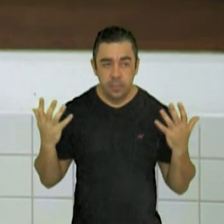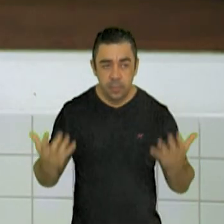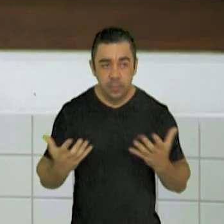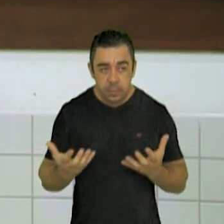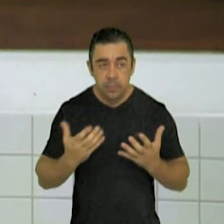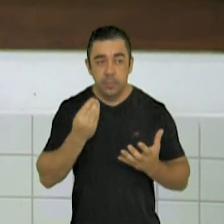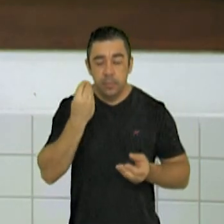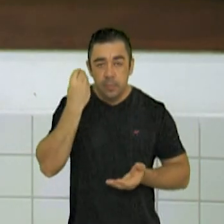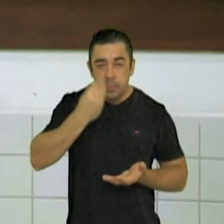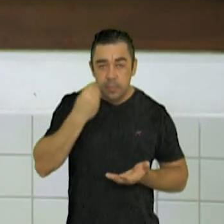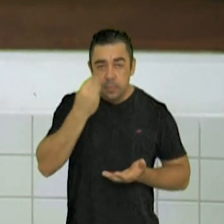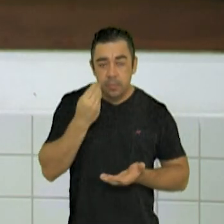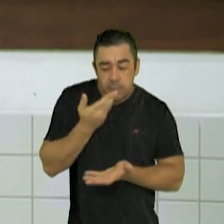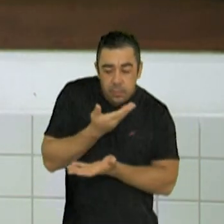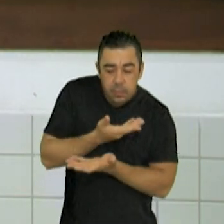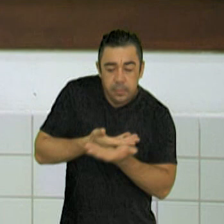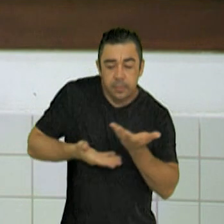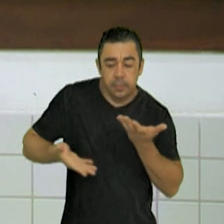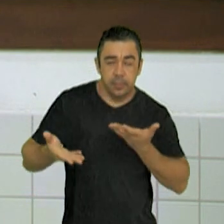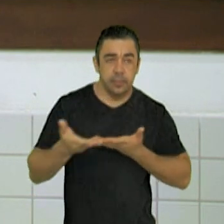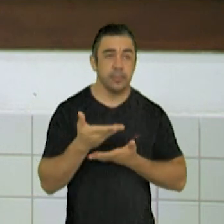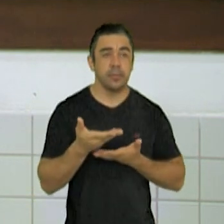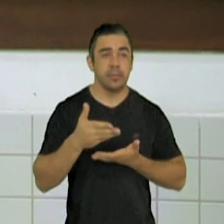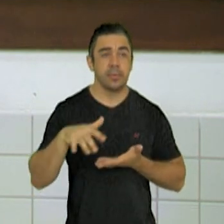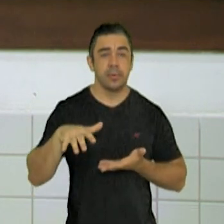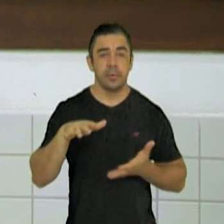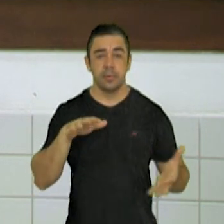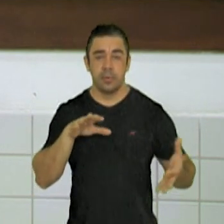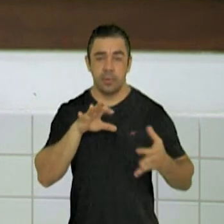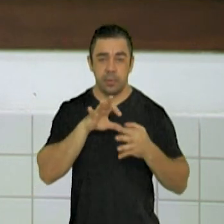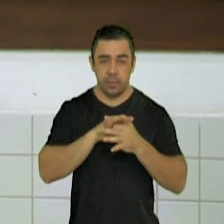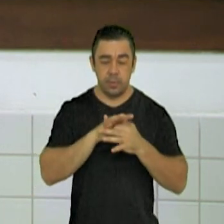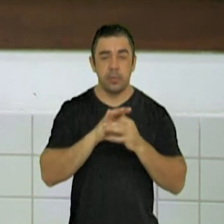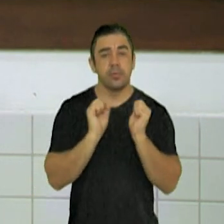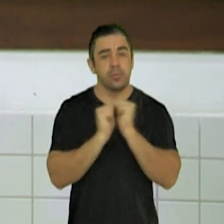experiências com os outros países da Ásia Central, em parceria com a